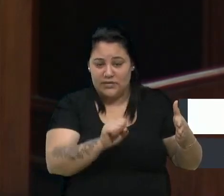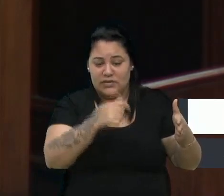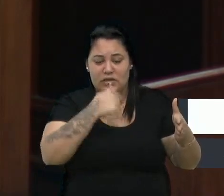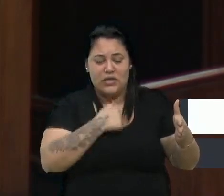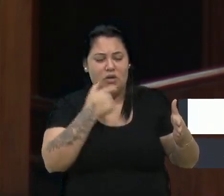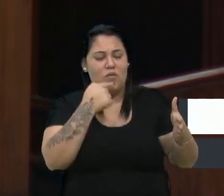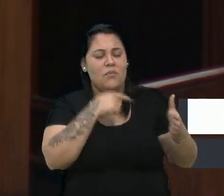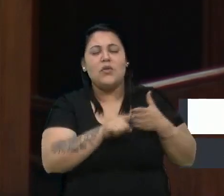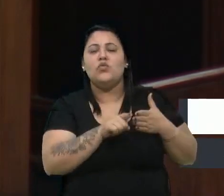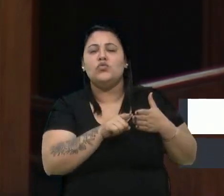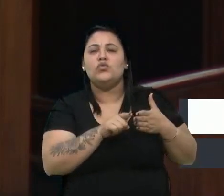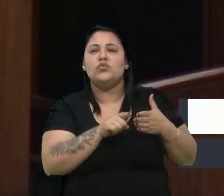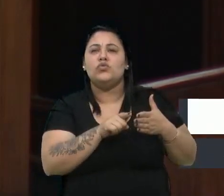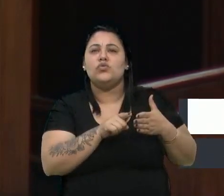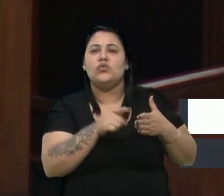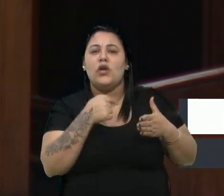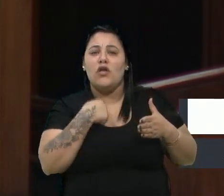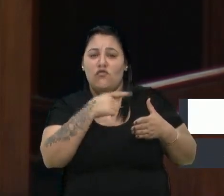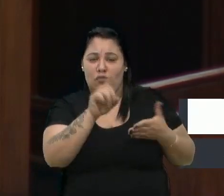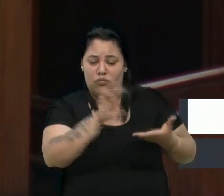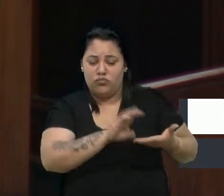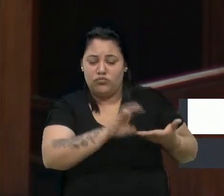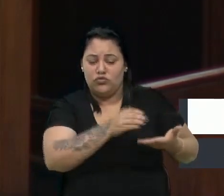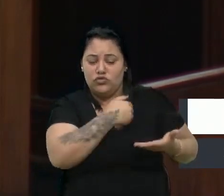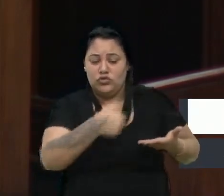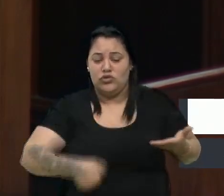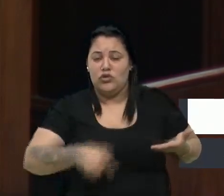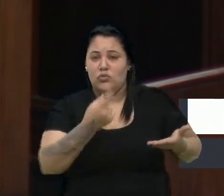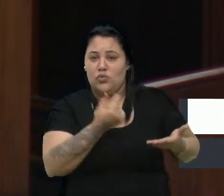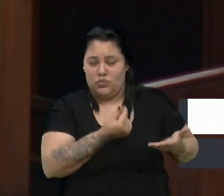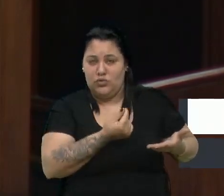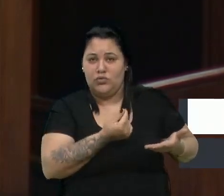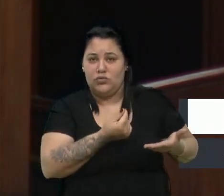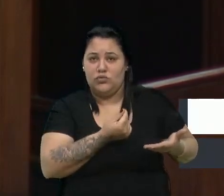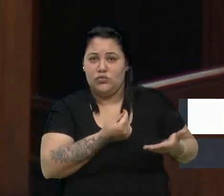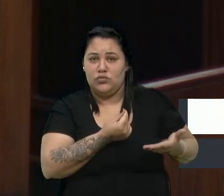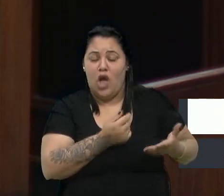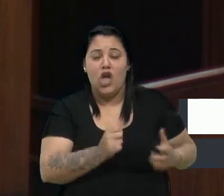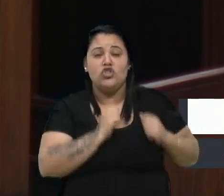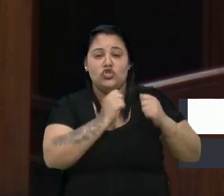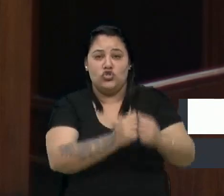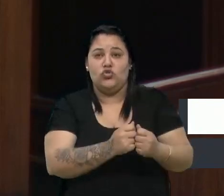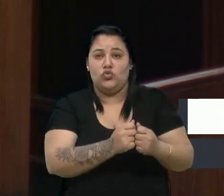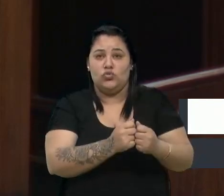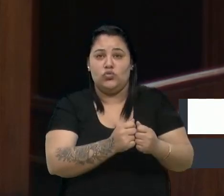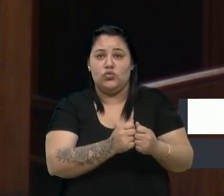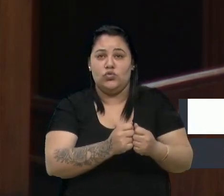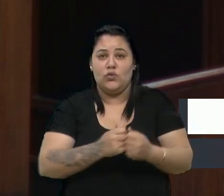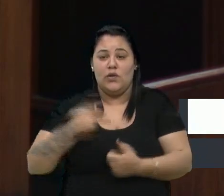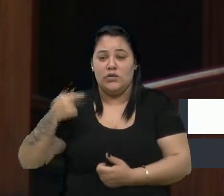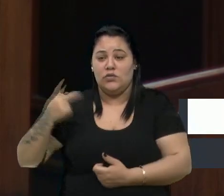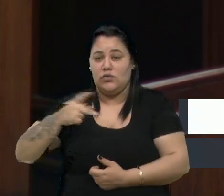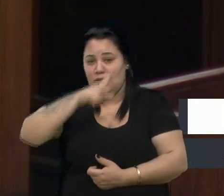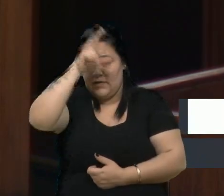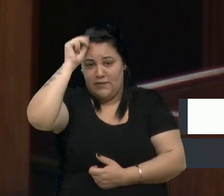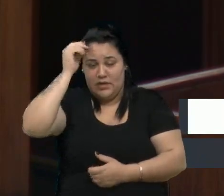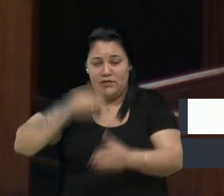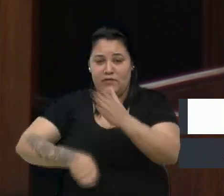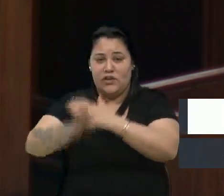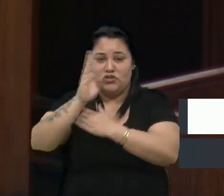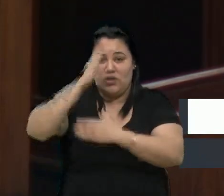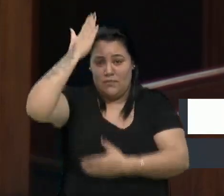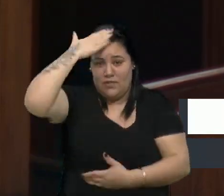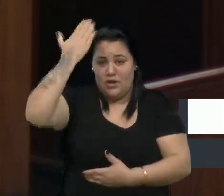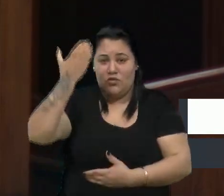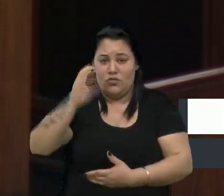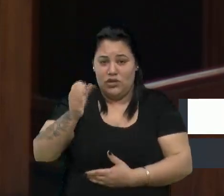pergunto, eu fui com verba pública dessa casa, junto com a vice-prefeita lá em Curitiba, e com o